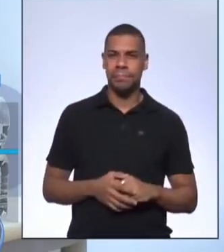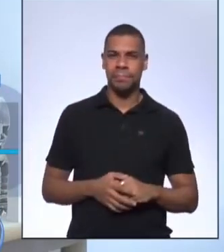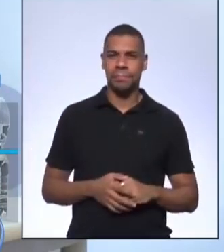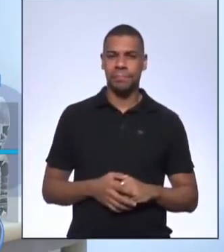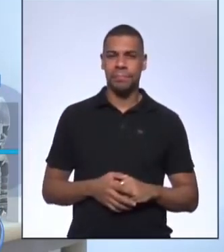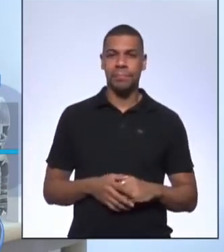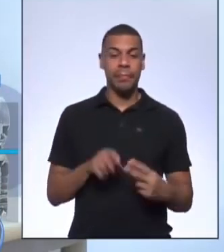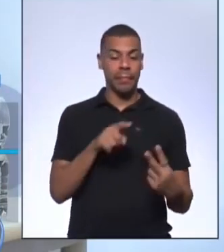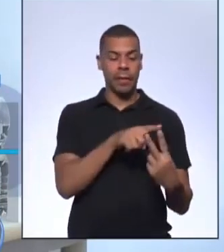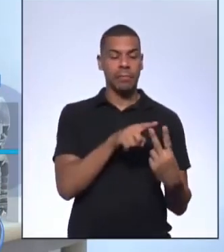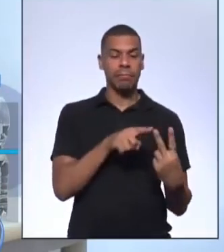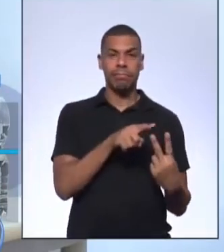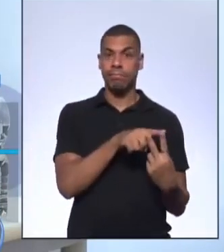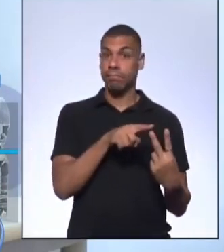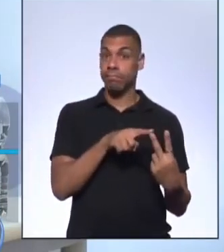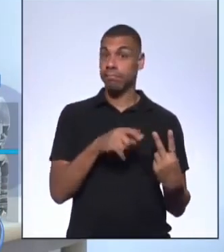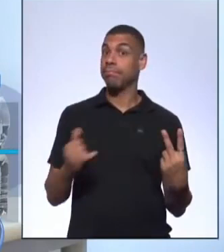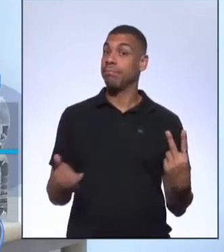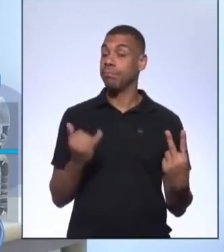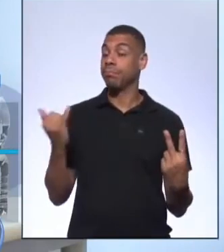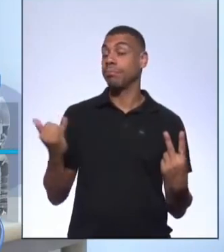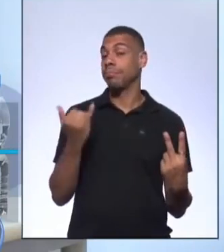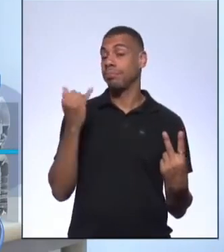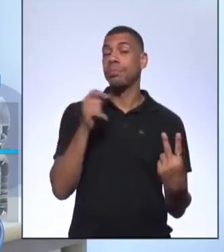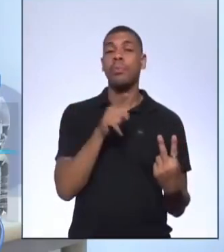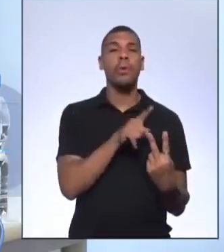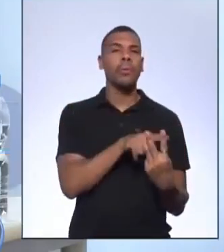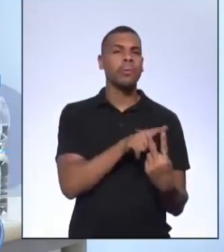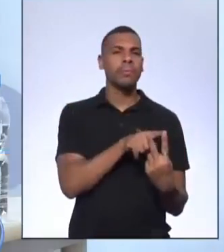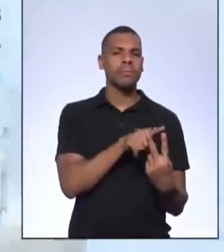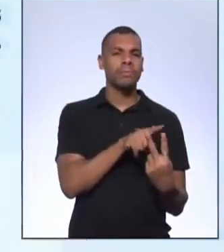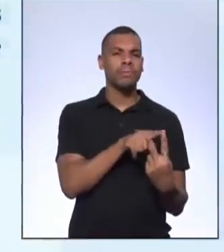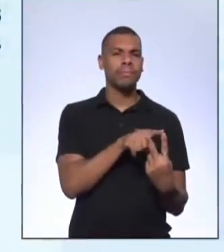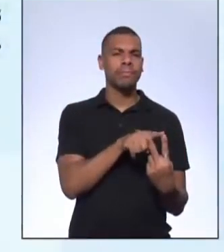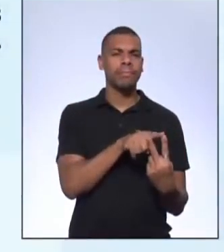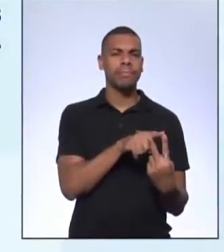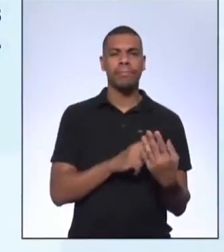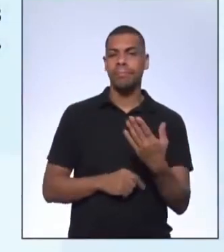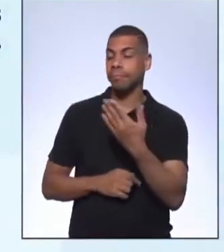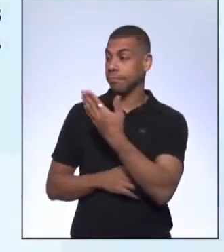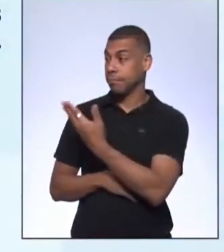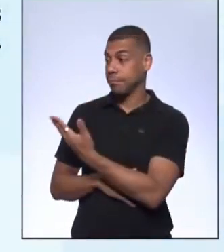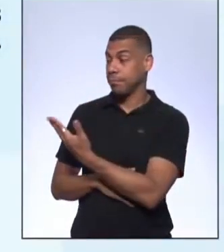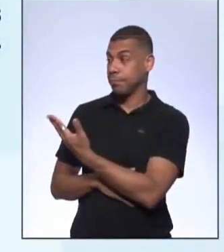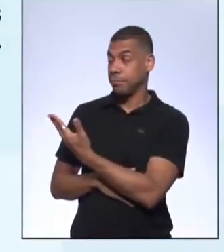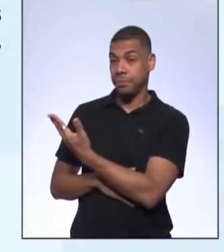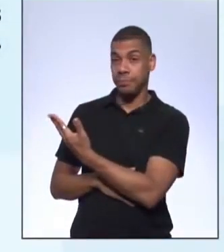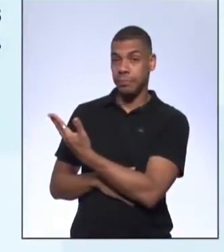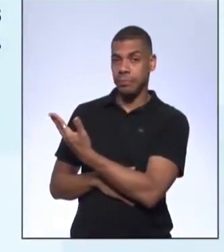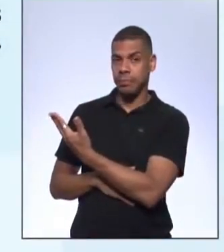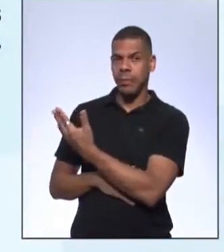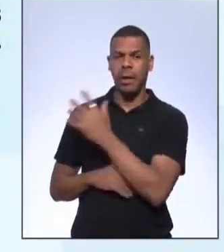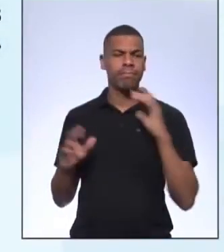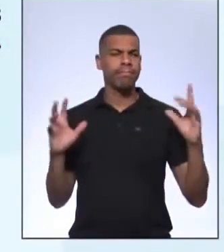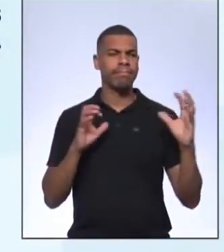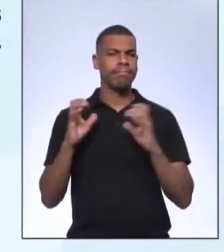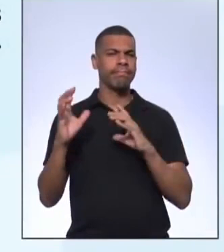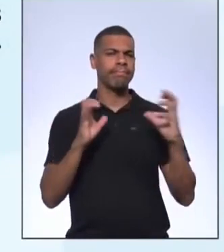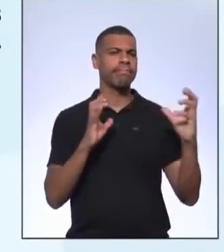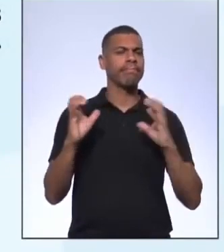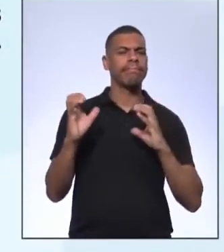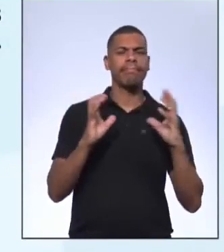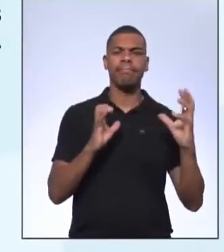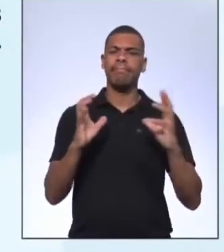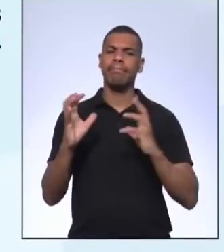2 momentos muito marcados, né? O primeiro momento ele está vinculado a tensões e conflitos que